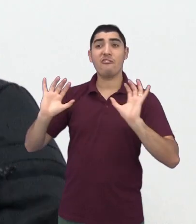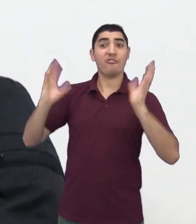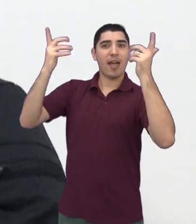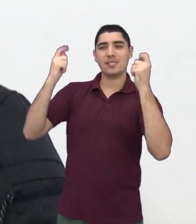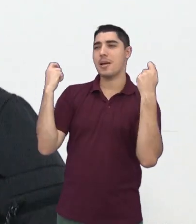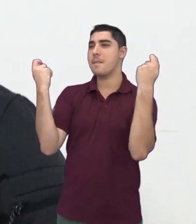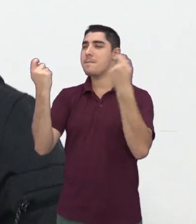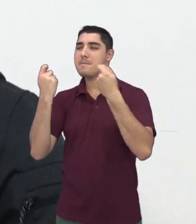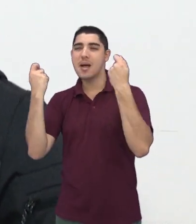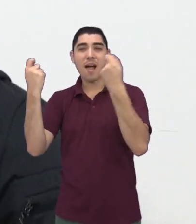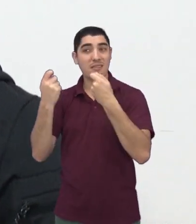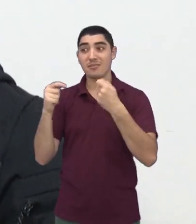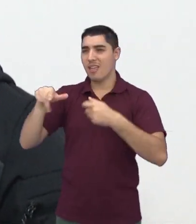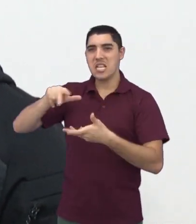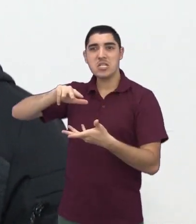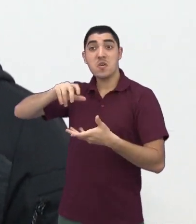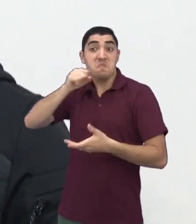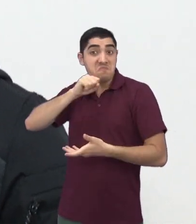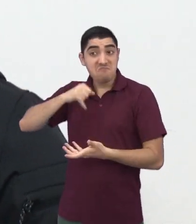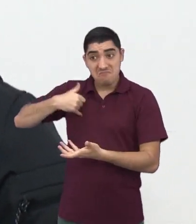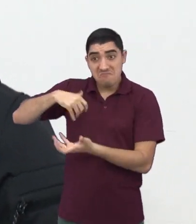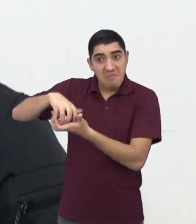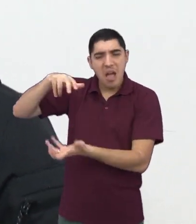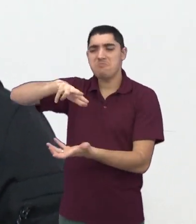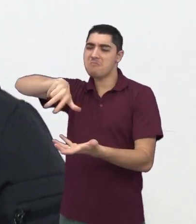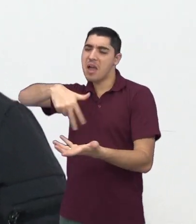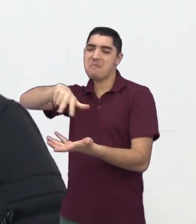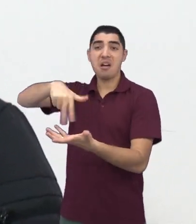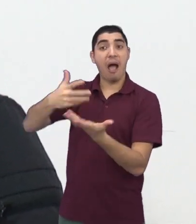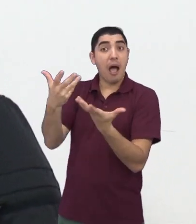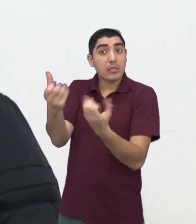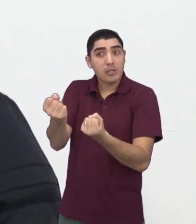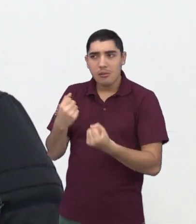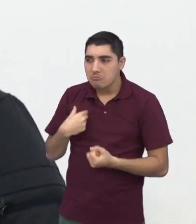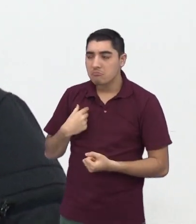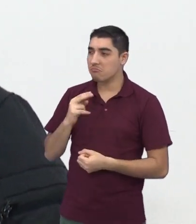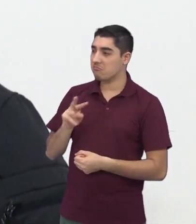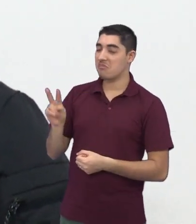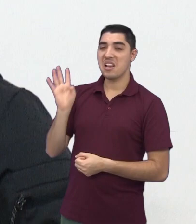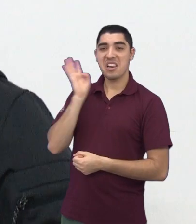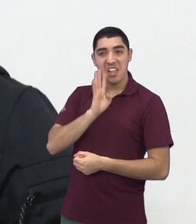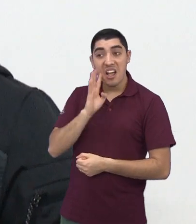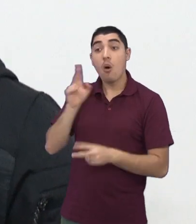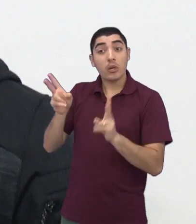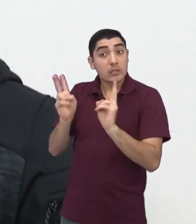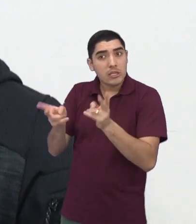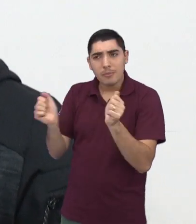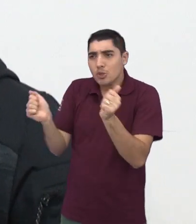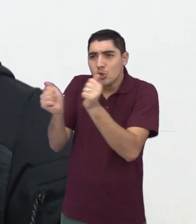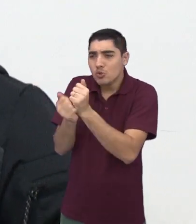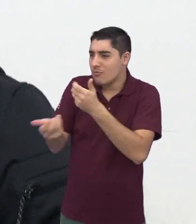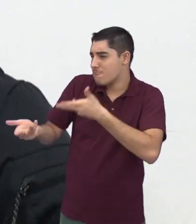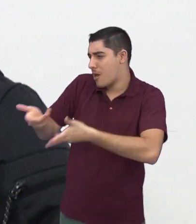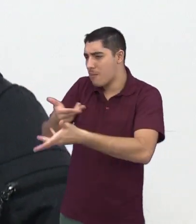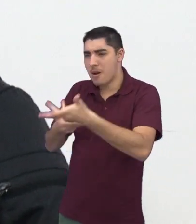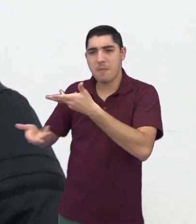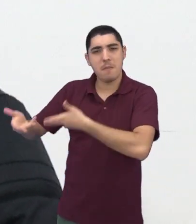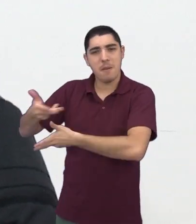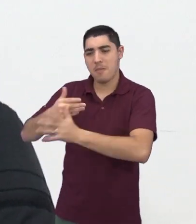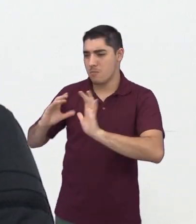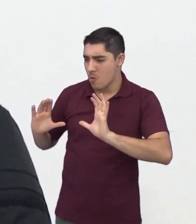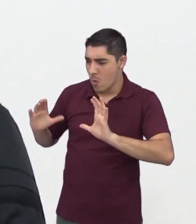eles dançavam lá, era muito legal. E eles buscam isso, eles buscam estar junto de pessoas, né? E estar junto de pessoas